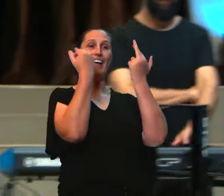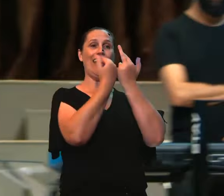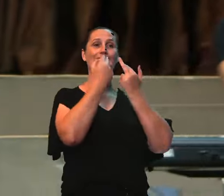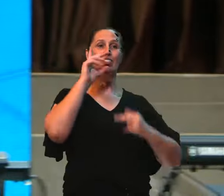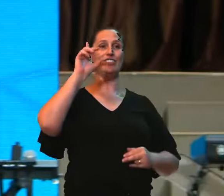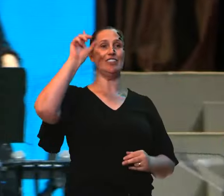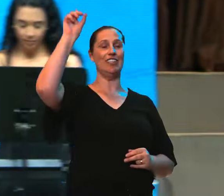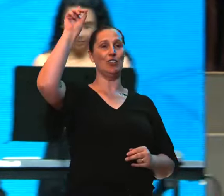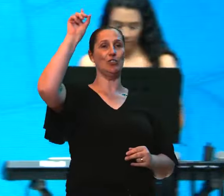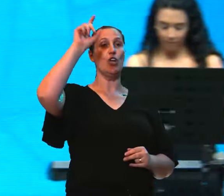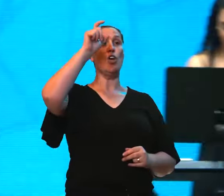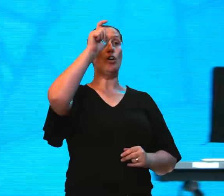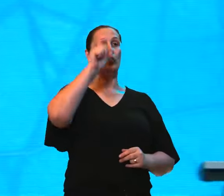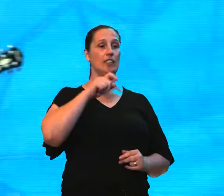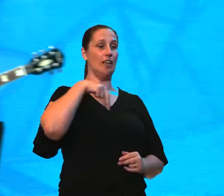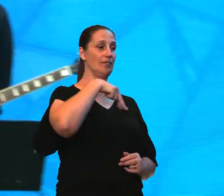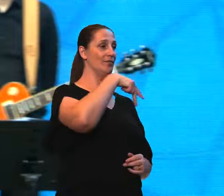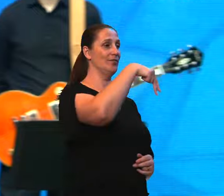o reino